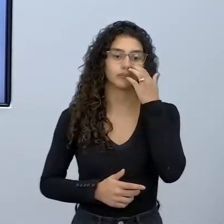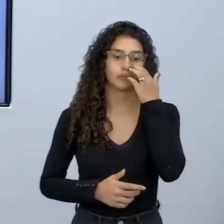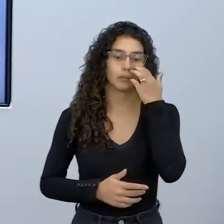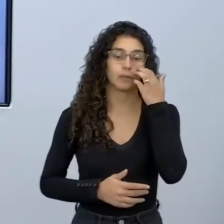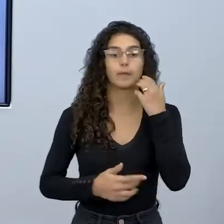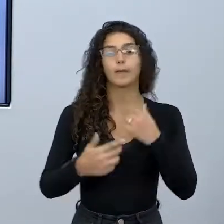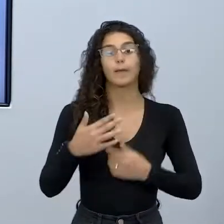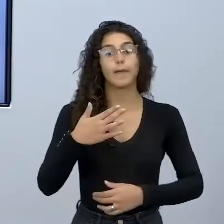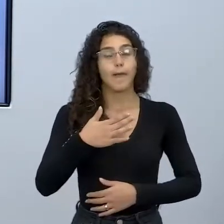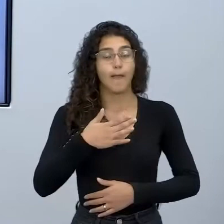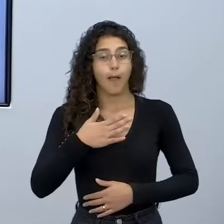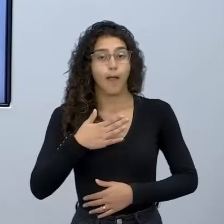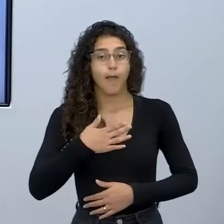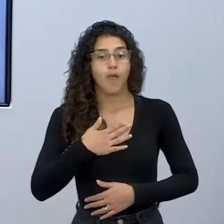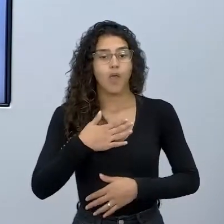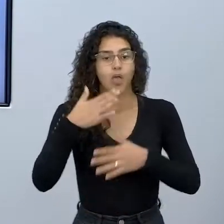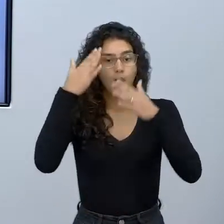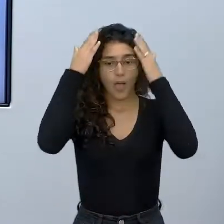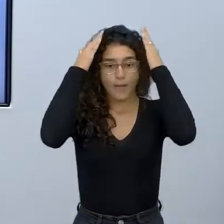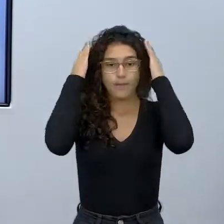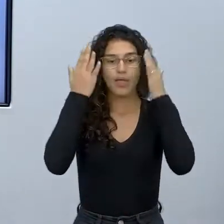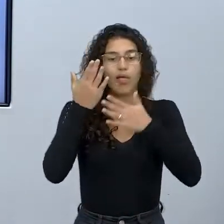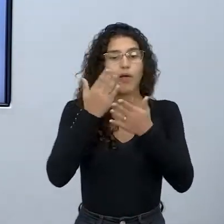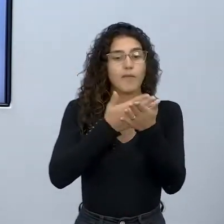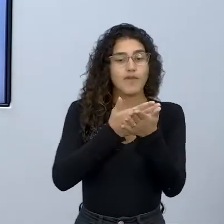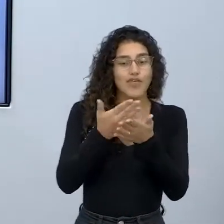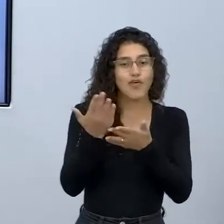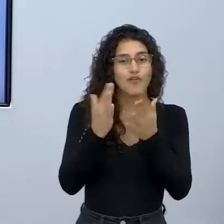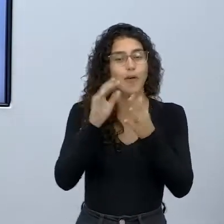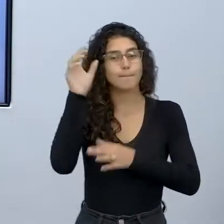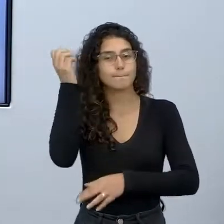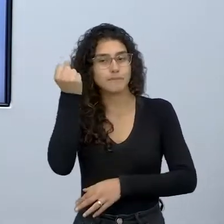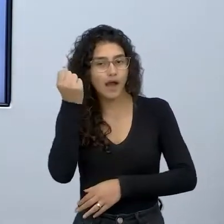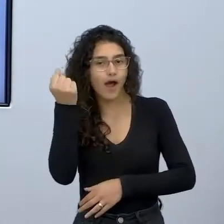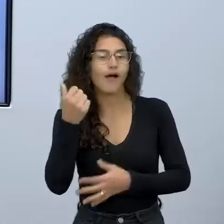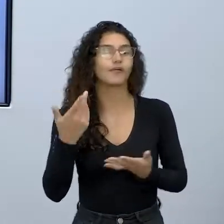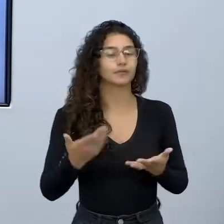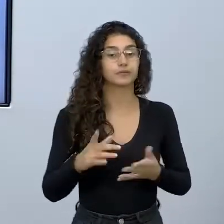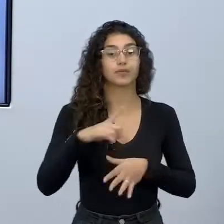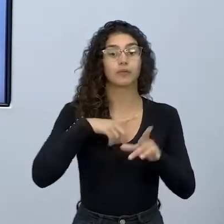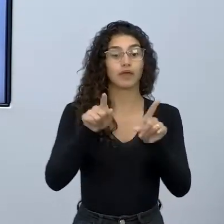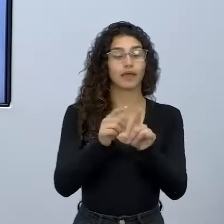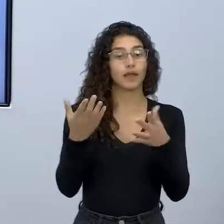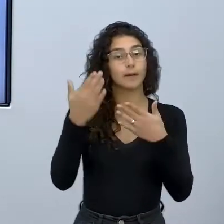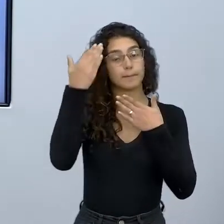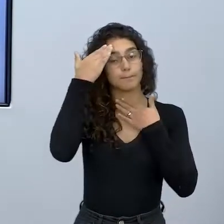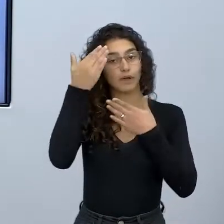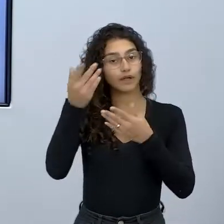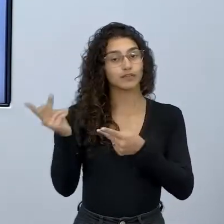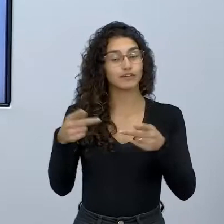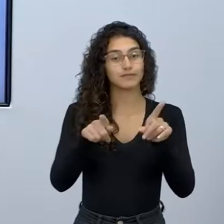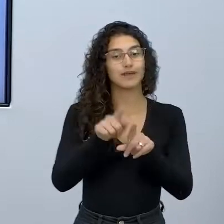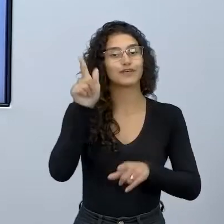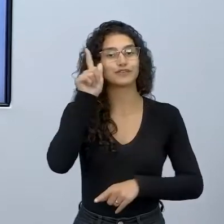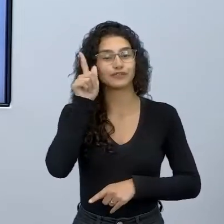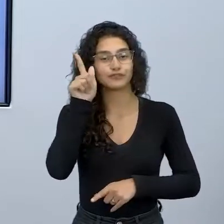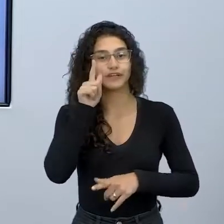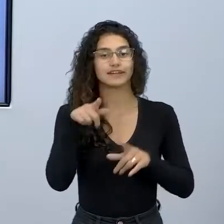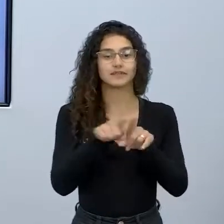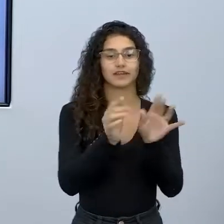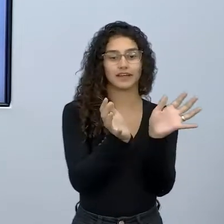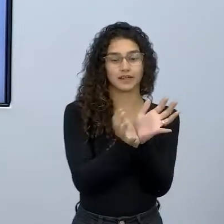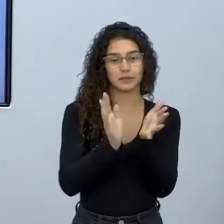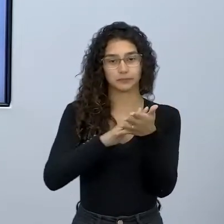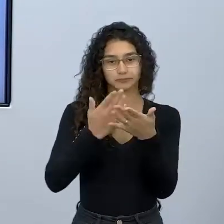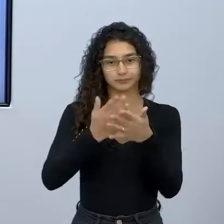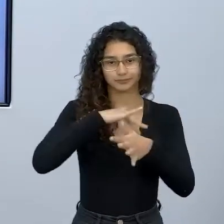meus cabelos estão meio começando a ficar grisalhos, né? E eu também quero dar as boas-vindas a Giovana, que é da equipe de Libras, que